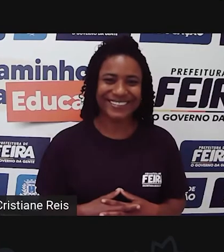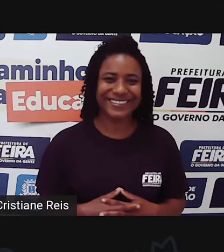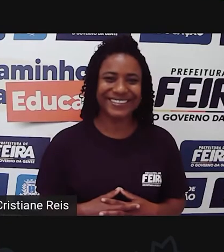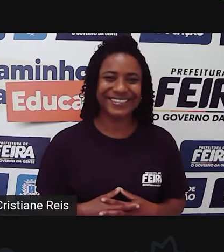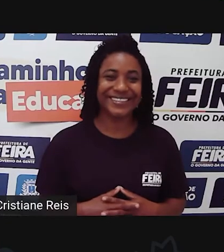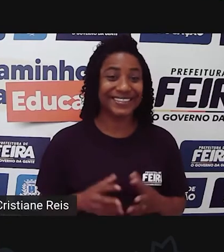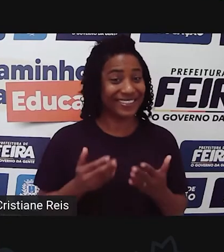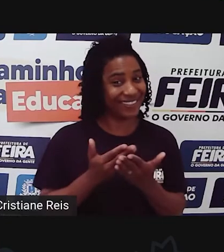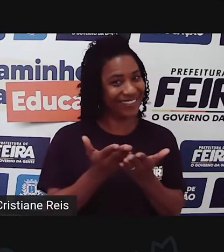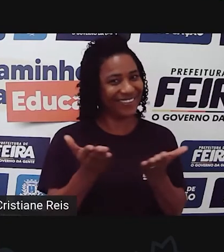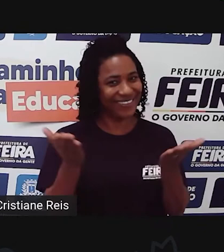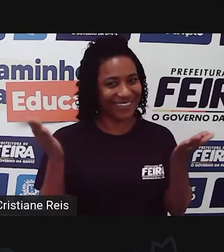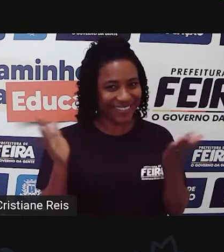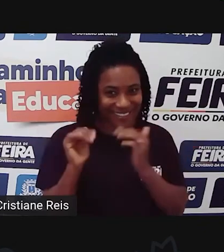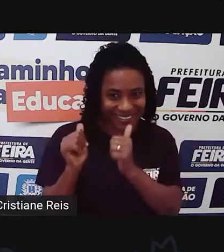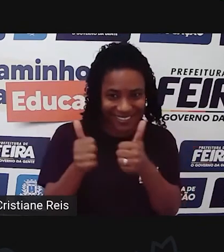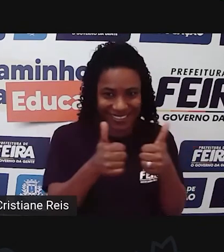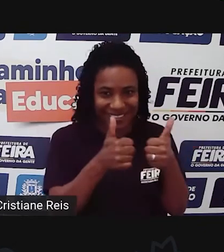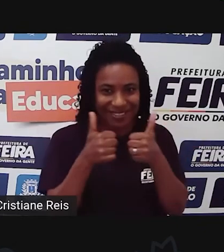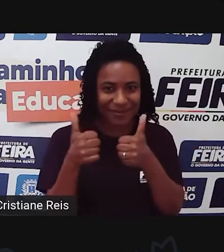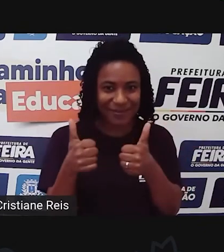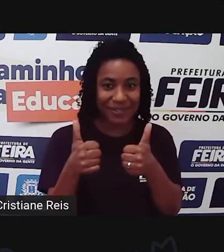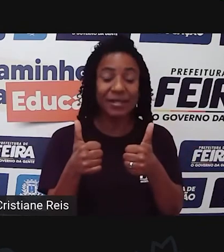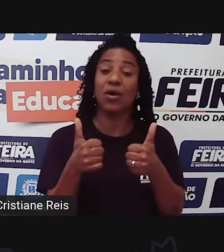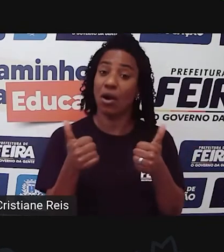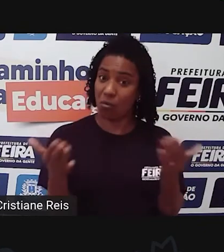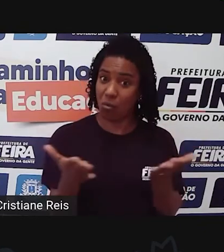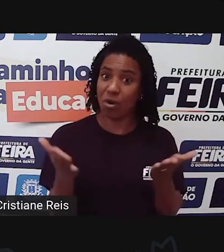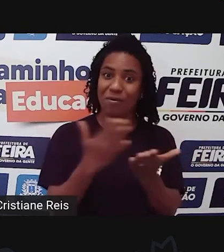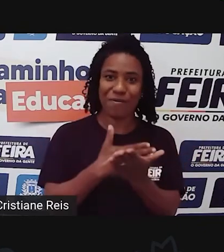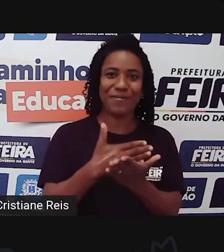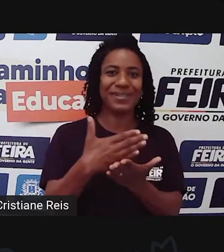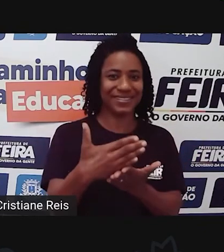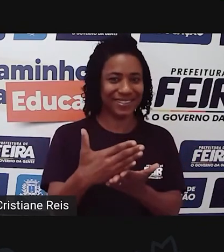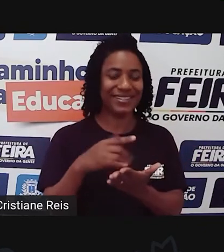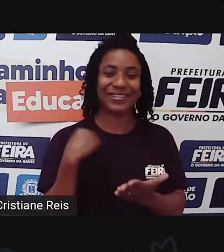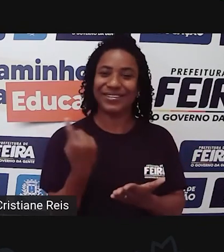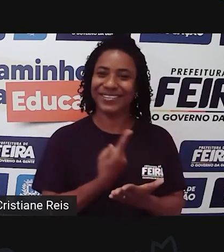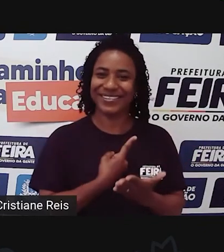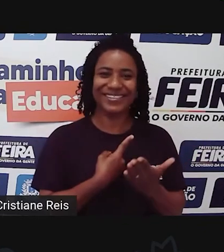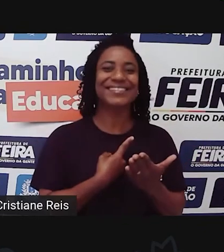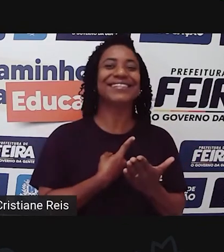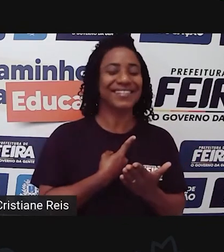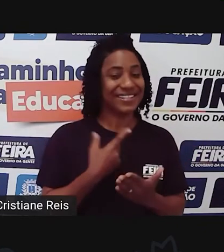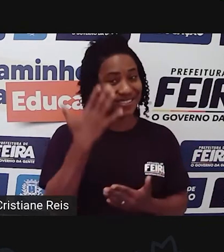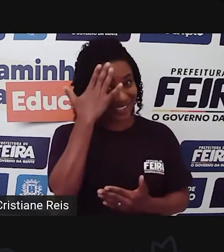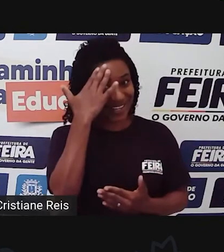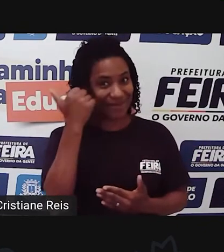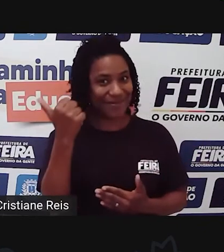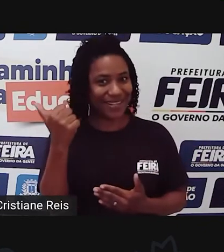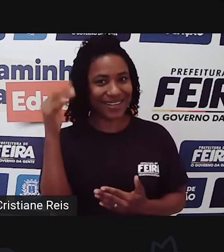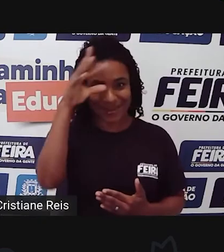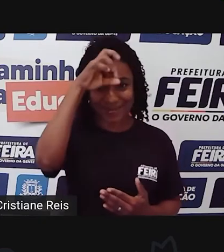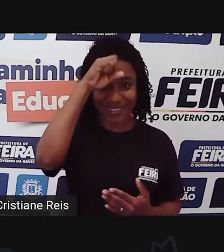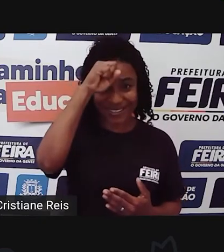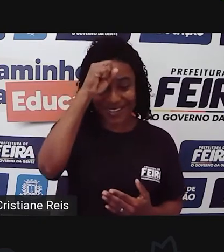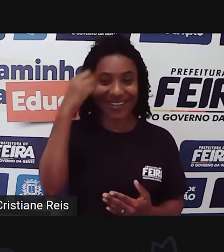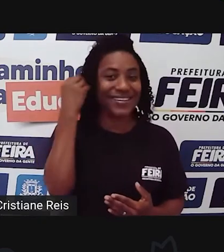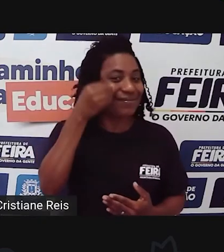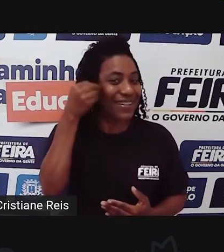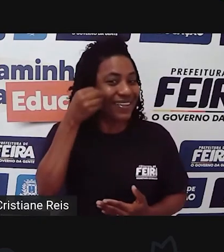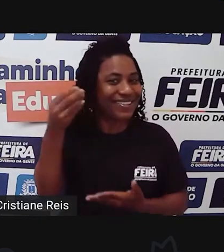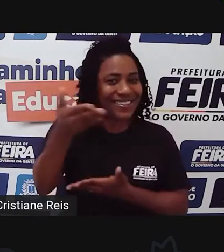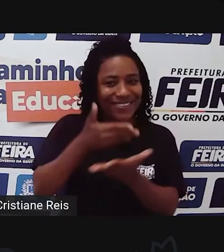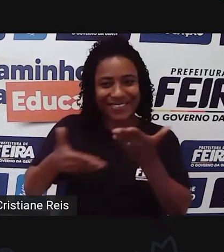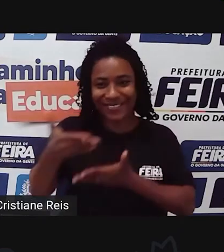Olá pessoal, tudo bem? Estamos começando aqui o momento Saberes e Viveres. Meu nome é Felipe Passos, sou professor da Rede